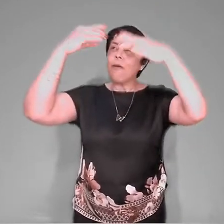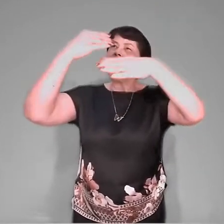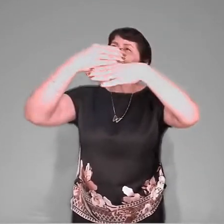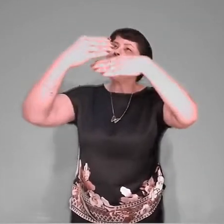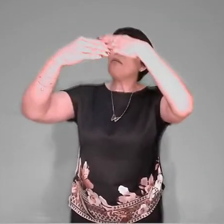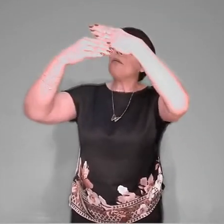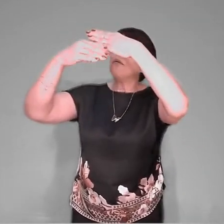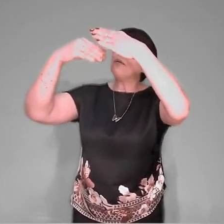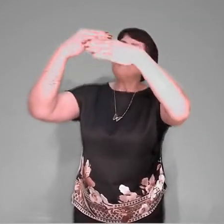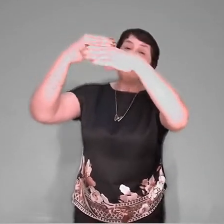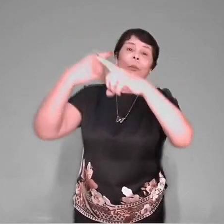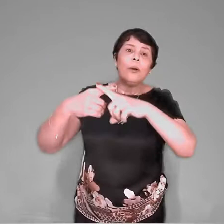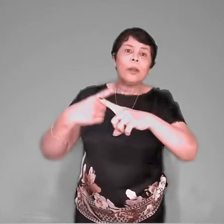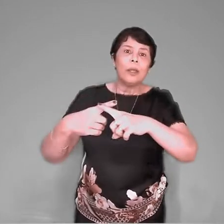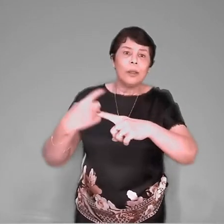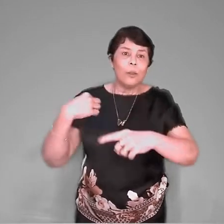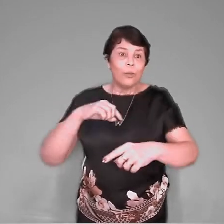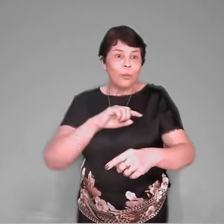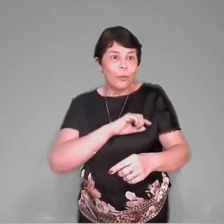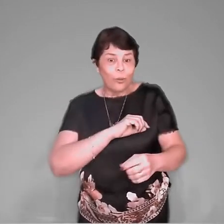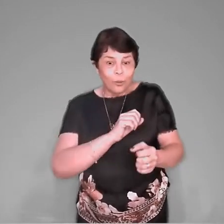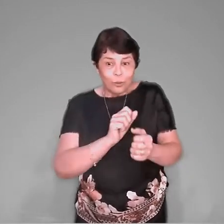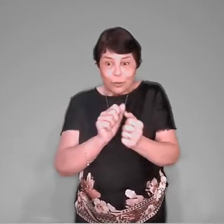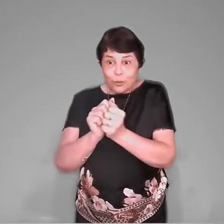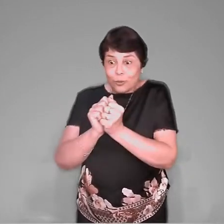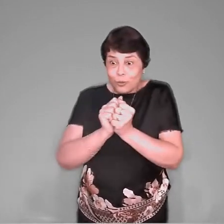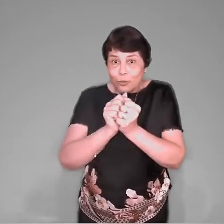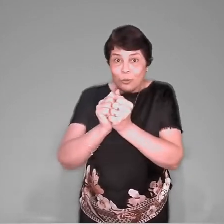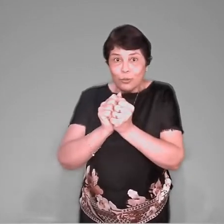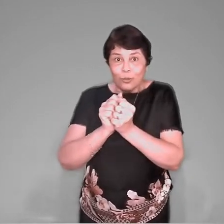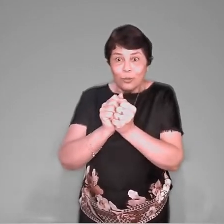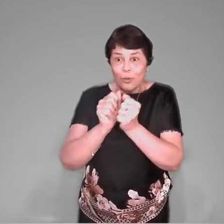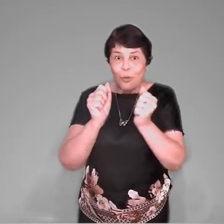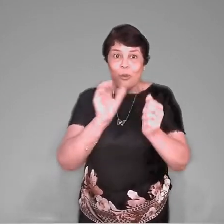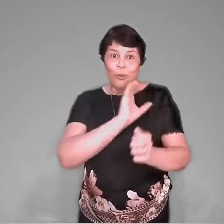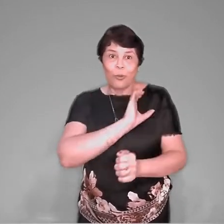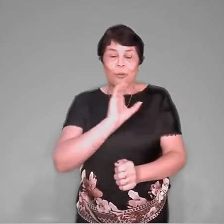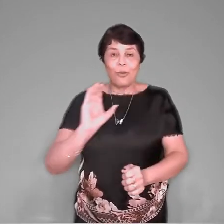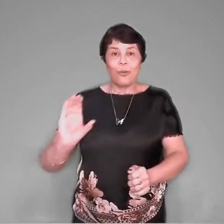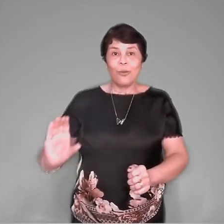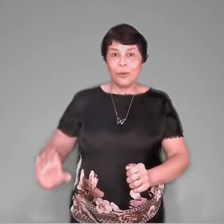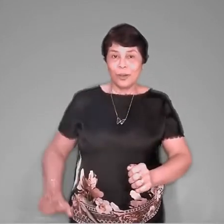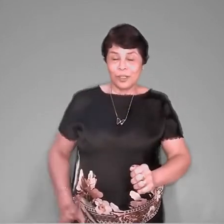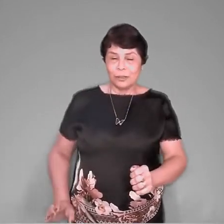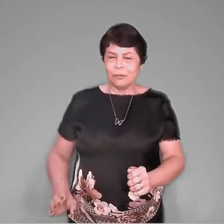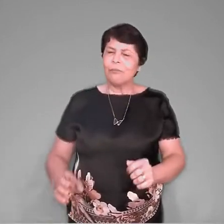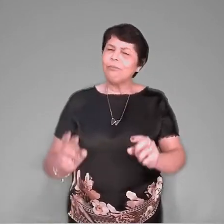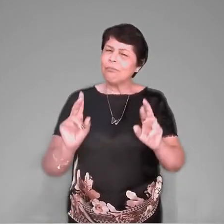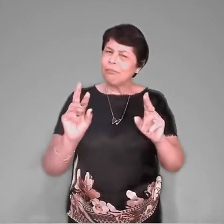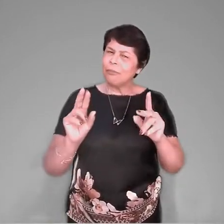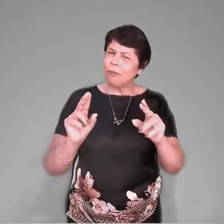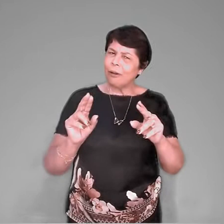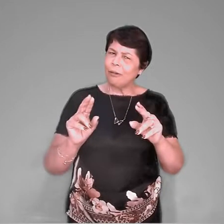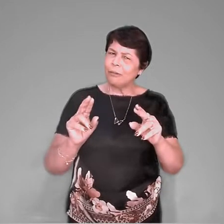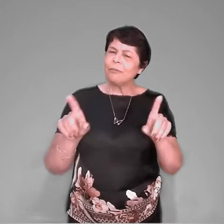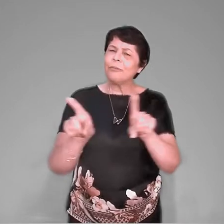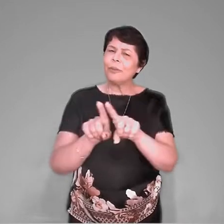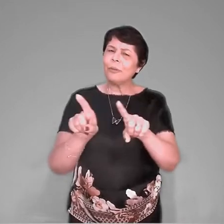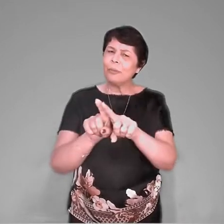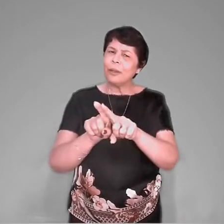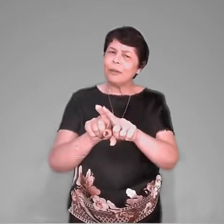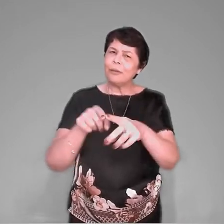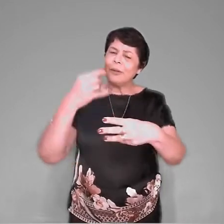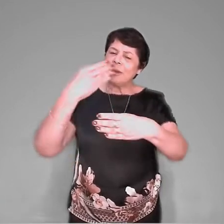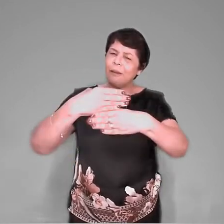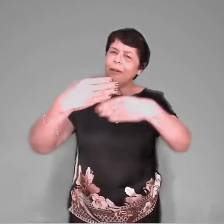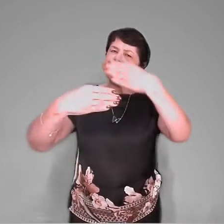bem ajustado, cresce para o santuário dedicado ao Senhor.